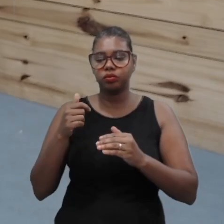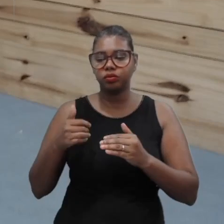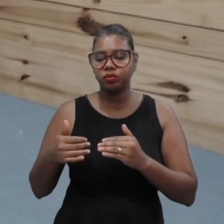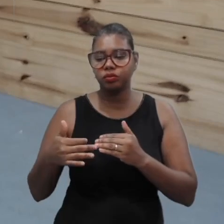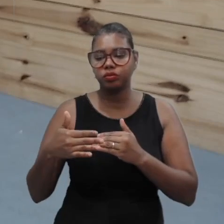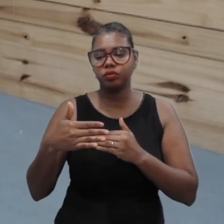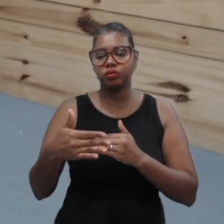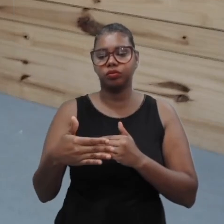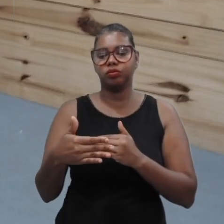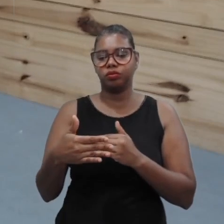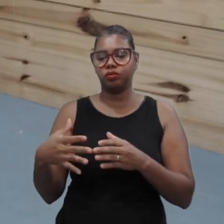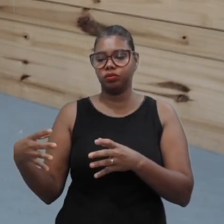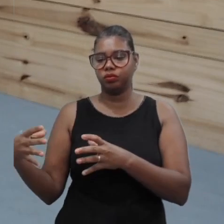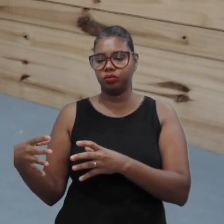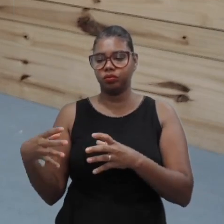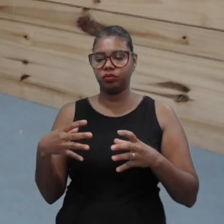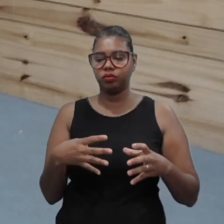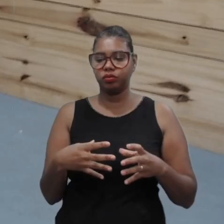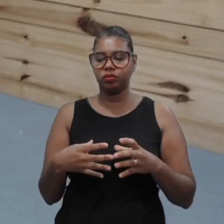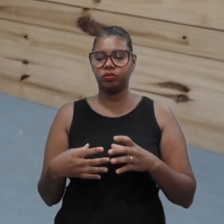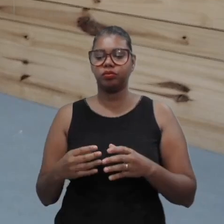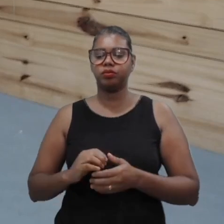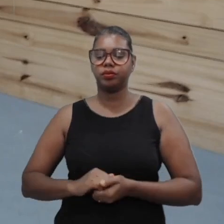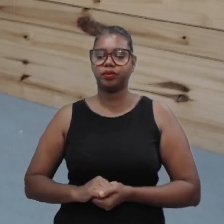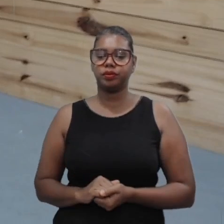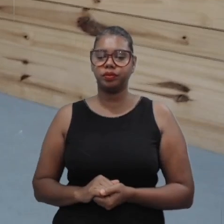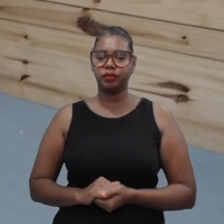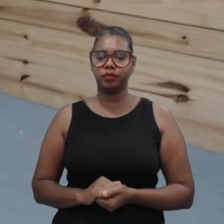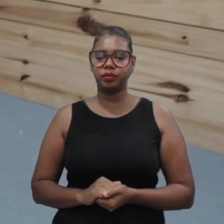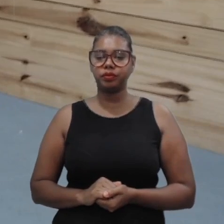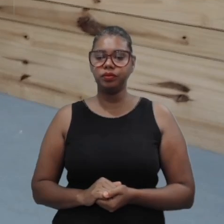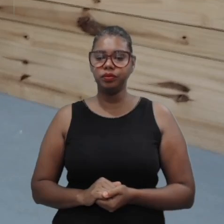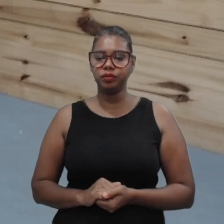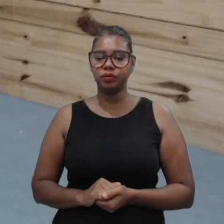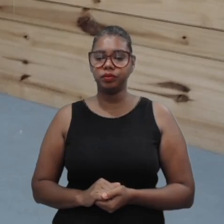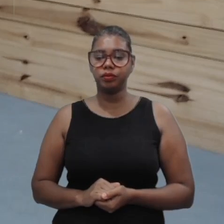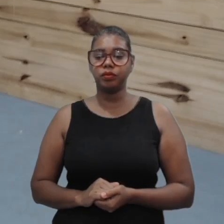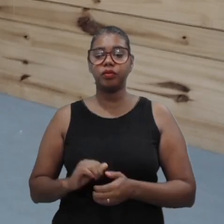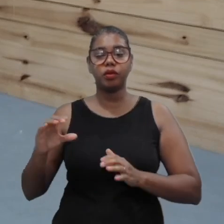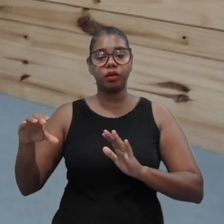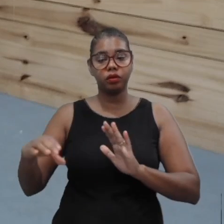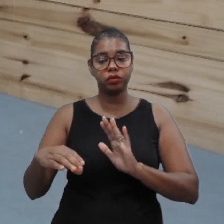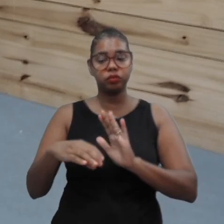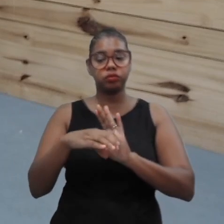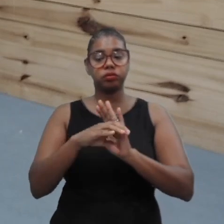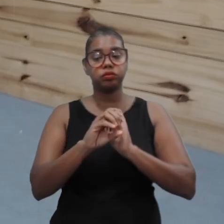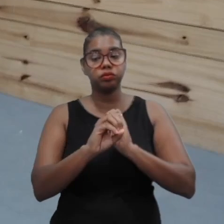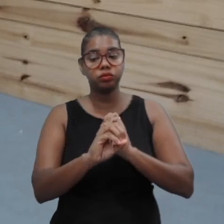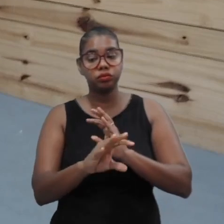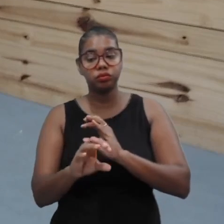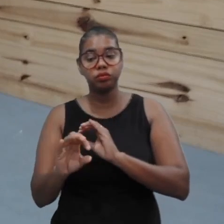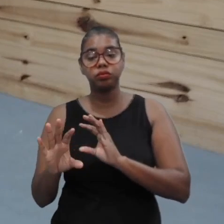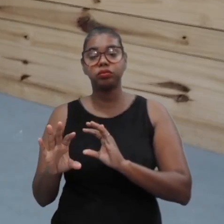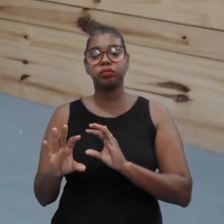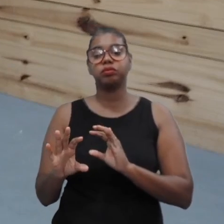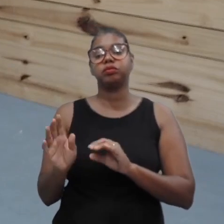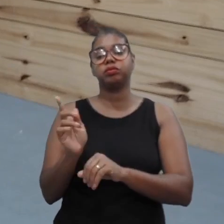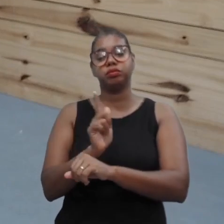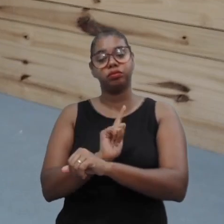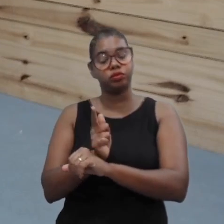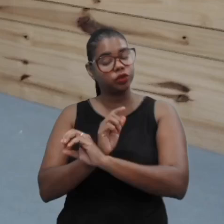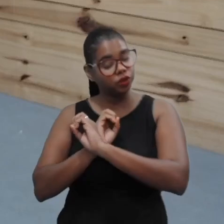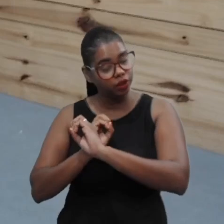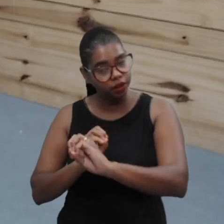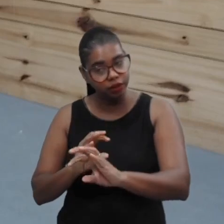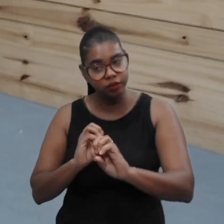de um determinado grupo de indivíduos. E aí, quando a gente puxa esse conceito para a educação, a gente está falando da gestão